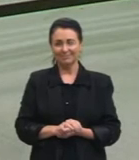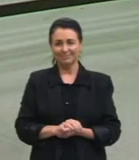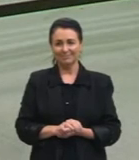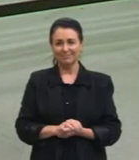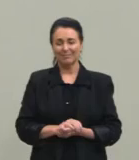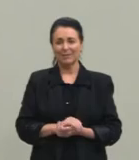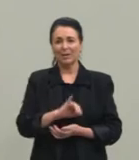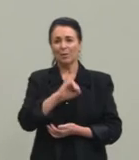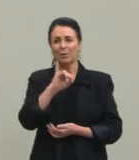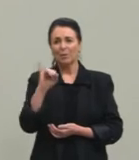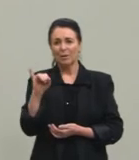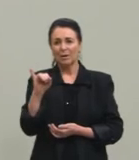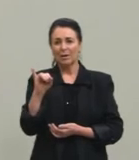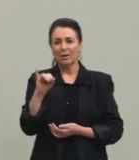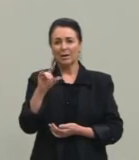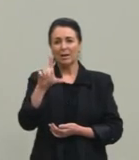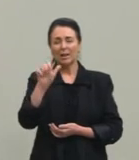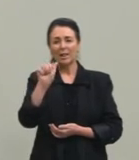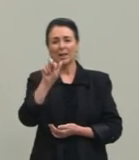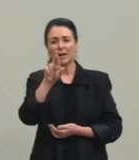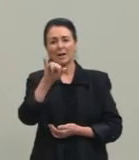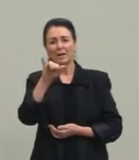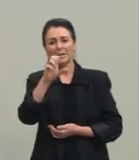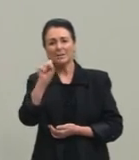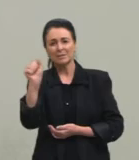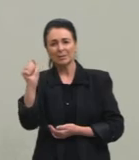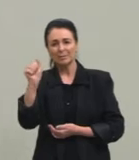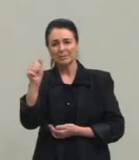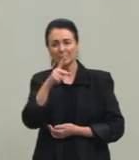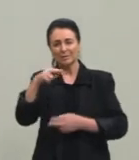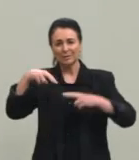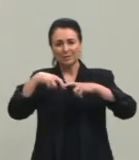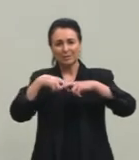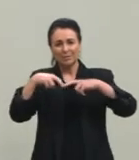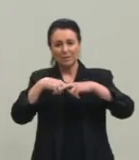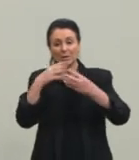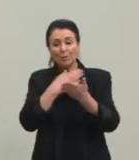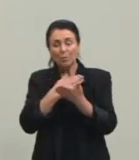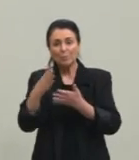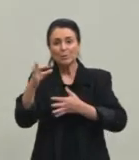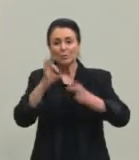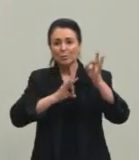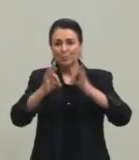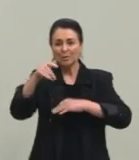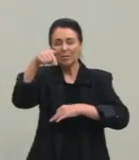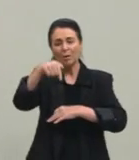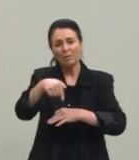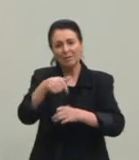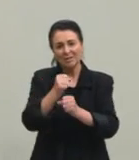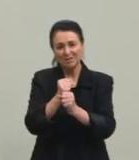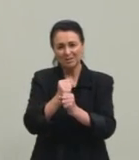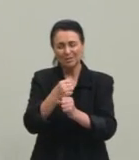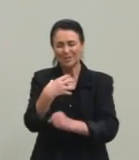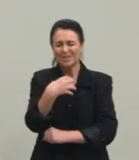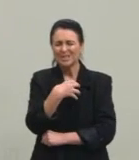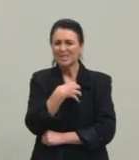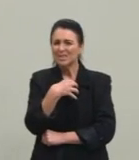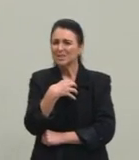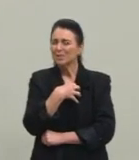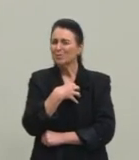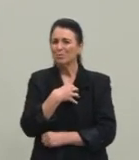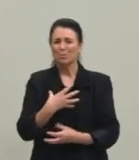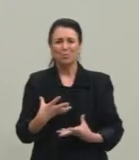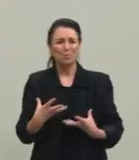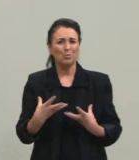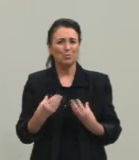Olá, pessoal. Eu me chamo Larissa, sou professora de Física. Entrei no projeto esse ano e sinto muito, né, pela perda